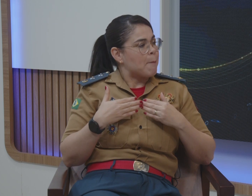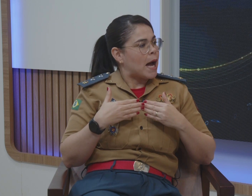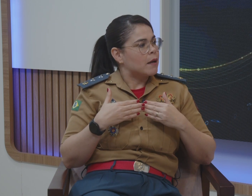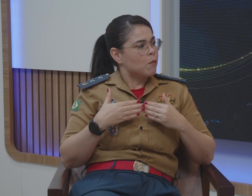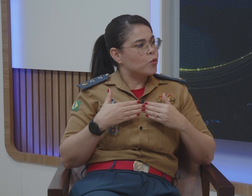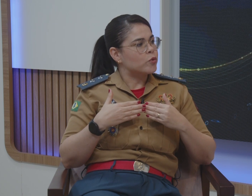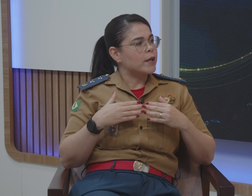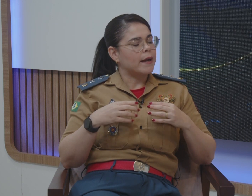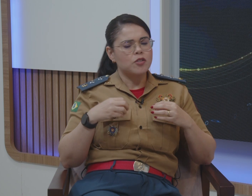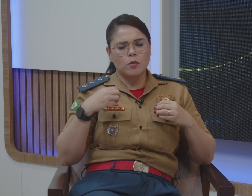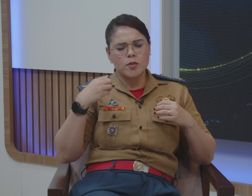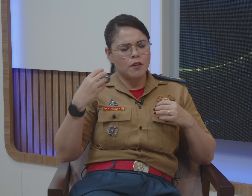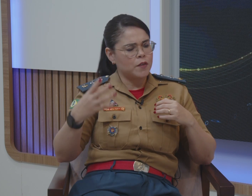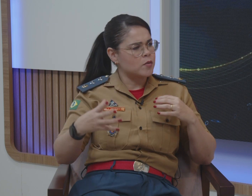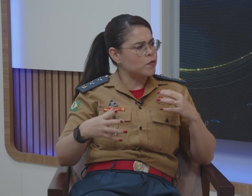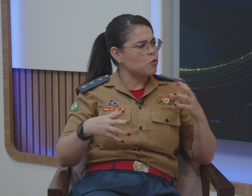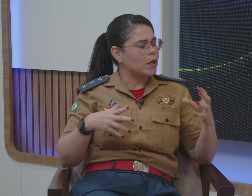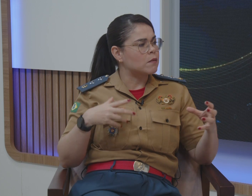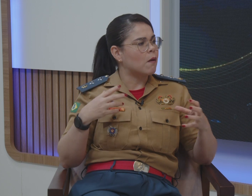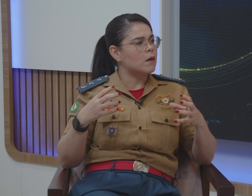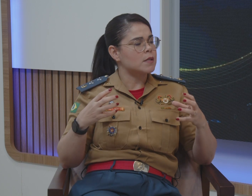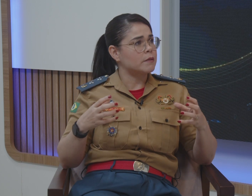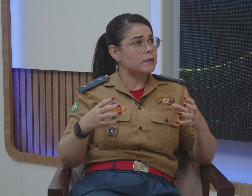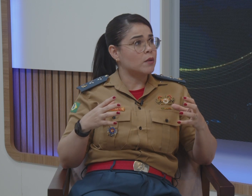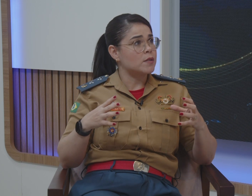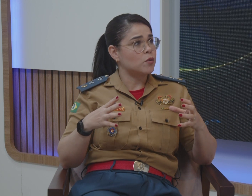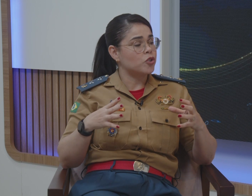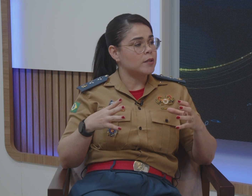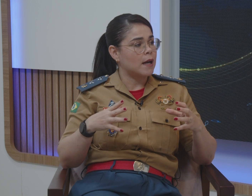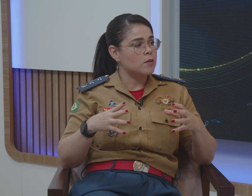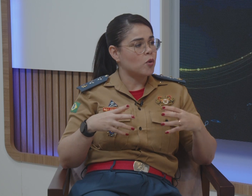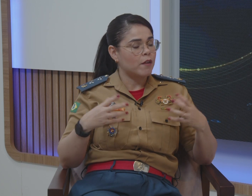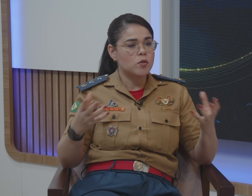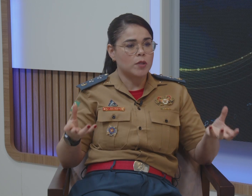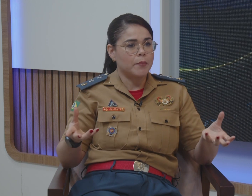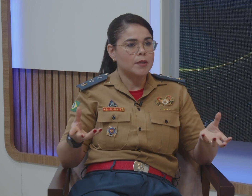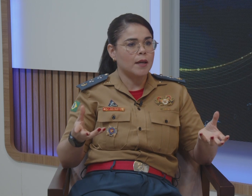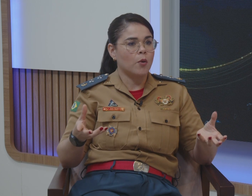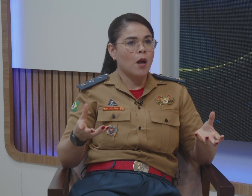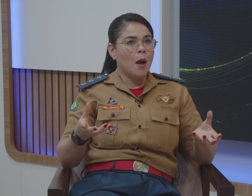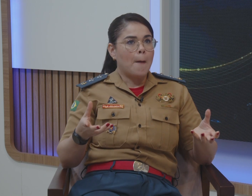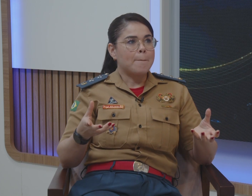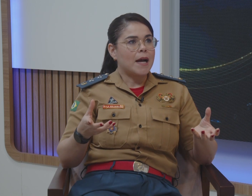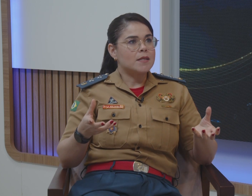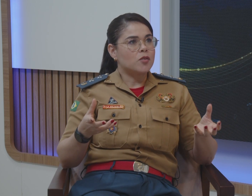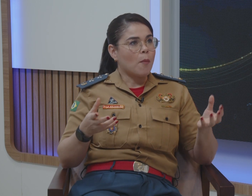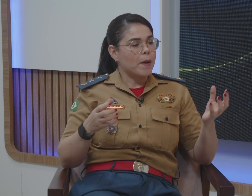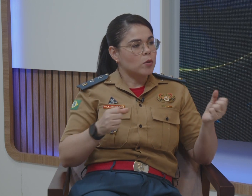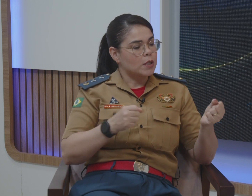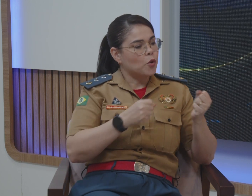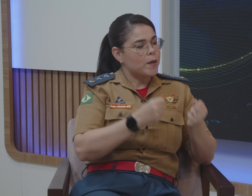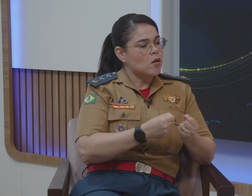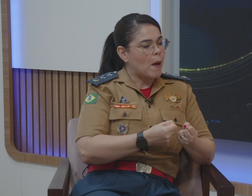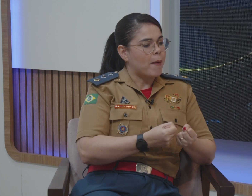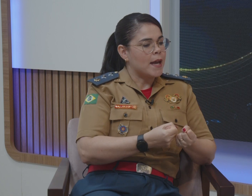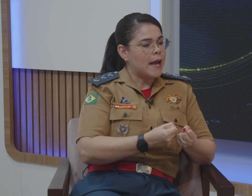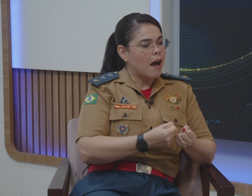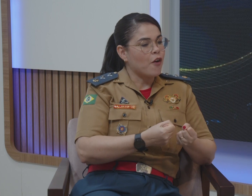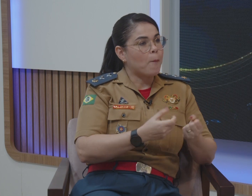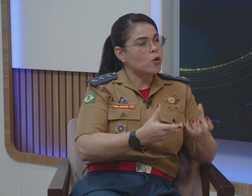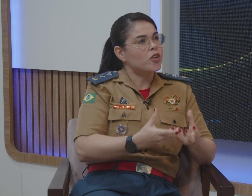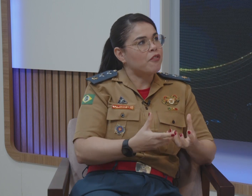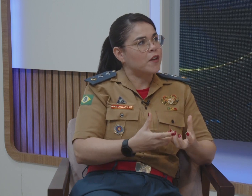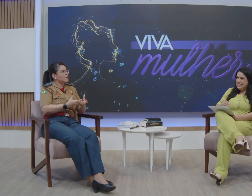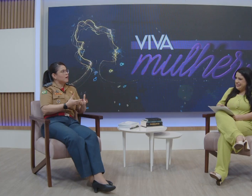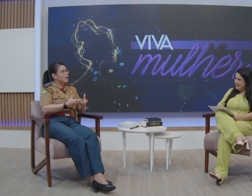e trabalha muito, né? A questão do serviço, 24 horas. Então, assim, eu tinha que estar de sobreaviso o tempo inteiro. Mas só pelo tanto que o pessoal me